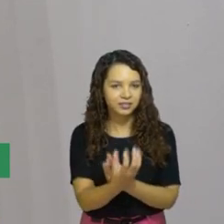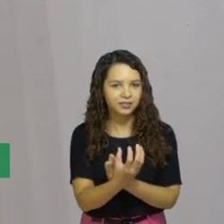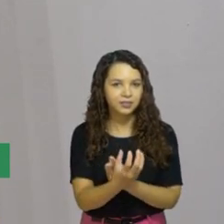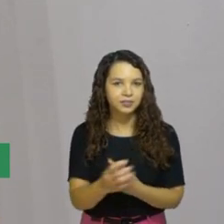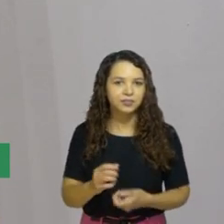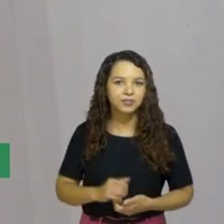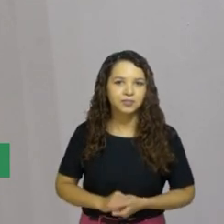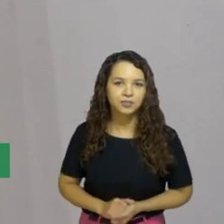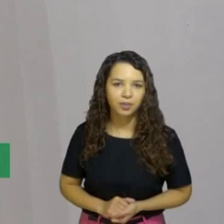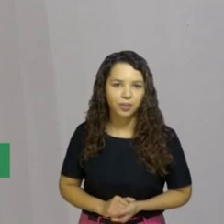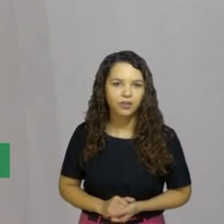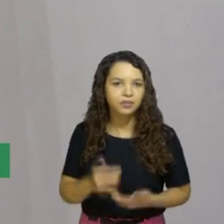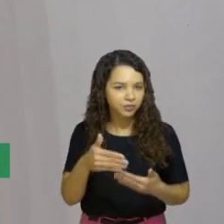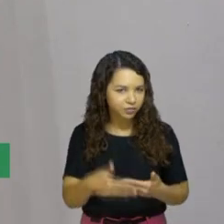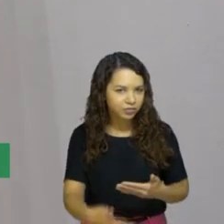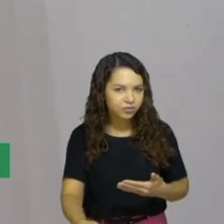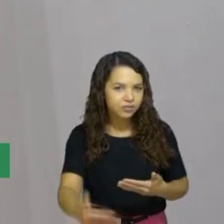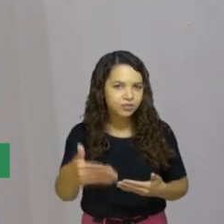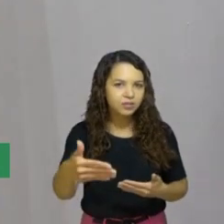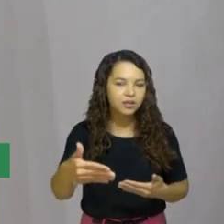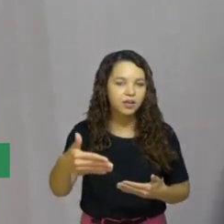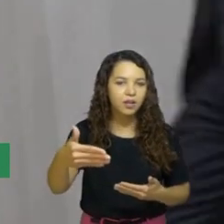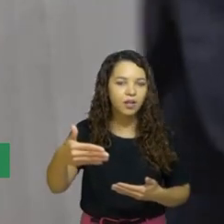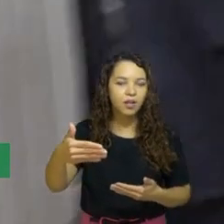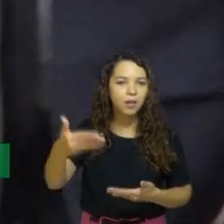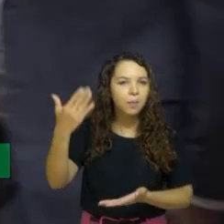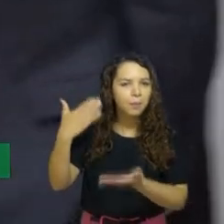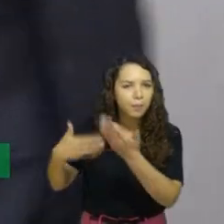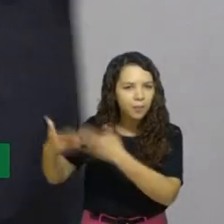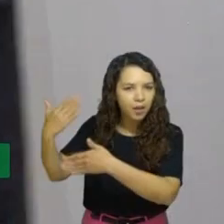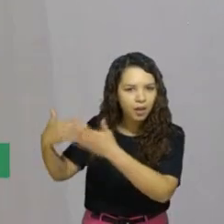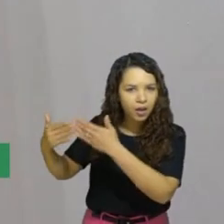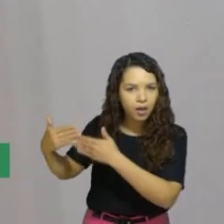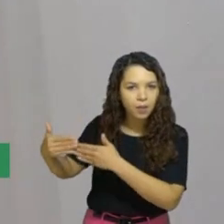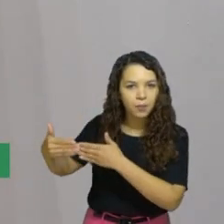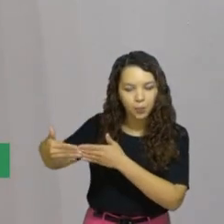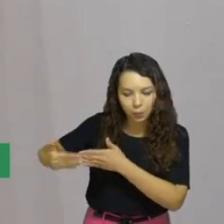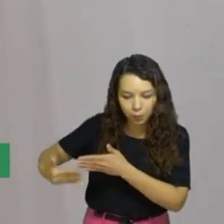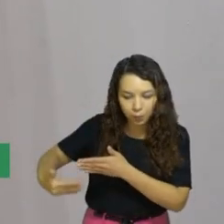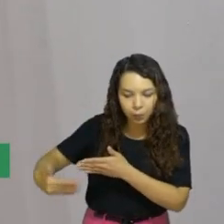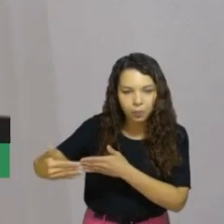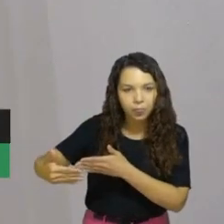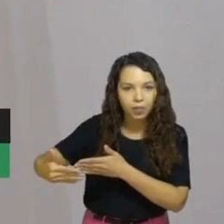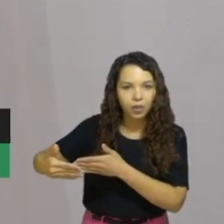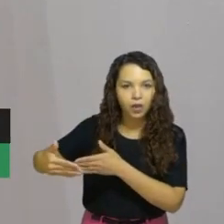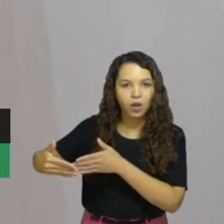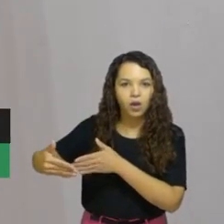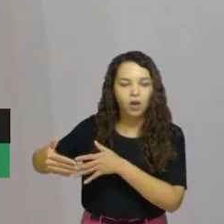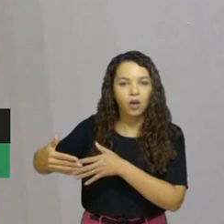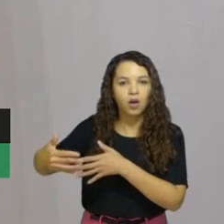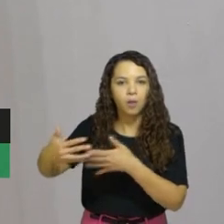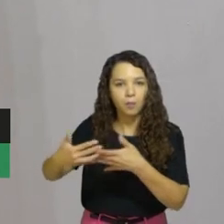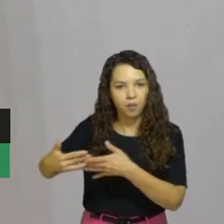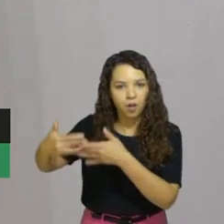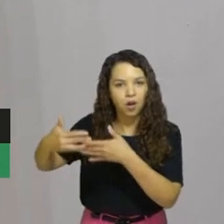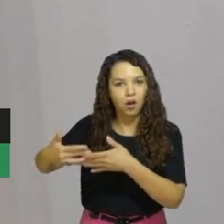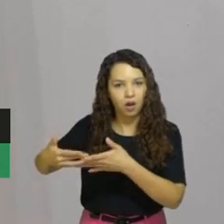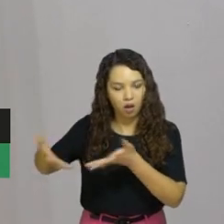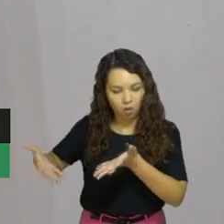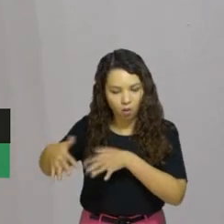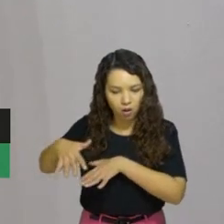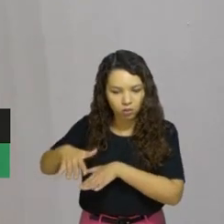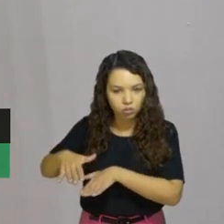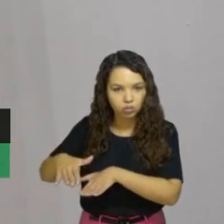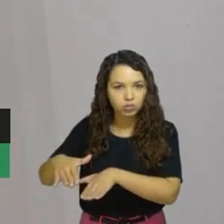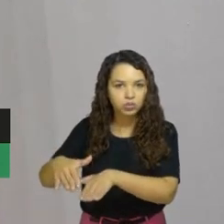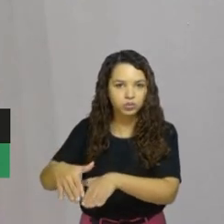que começa, né? Claro, o primeiro passo, os equipamentos estão chegando, mas é um sonho antigo. Uma palavra que a gente